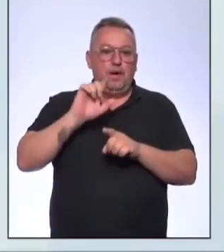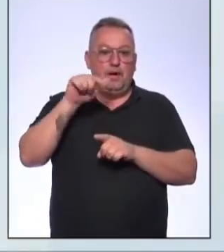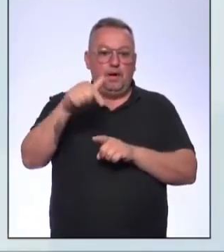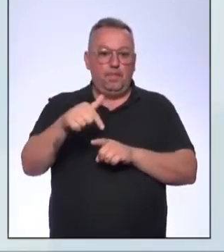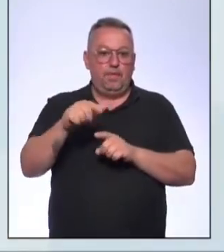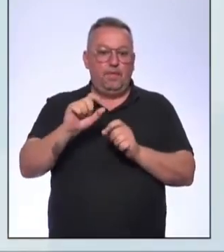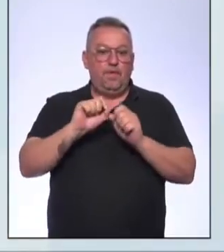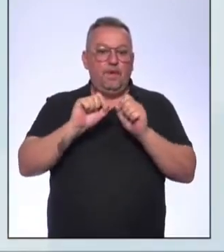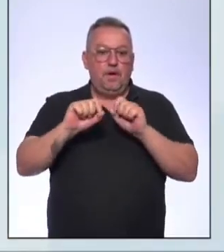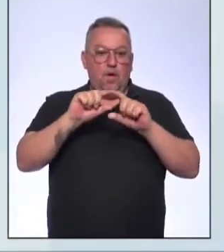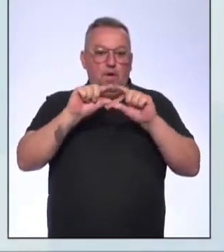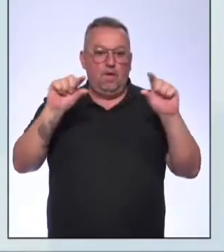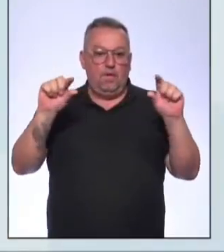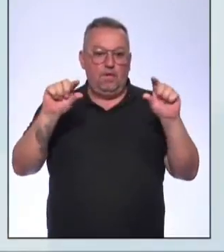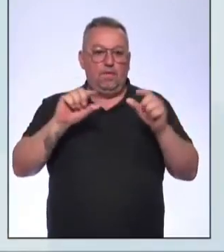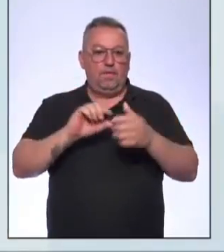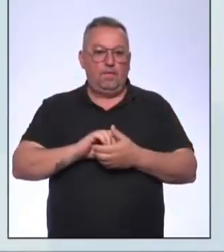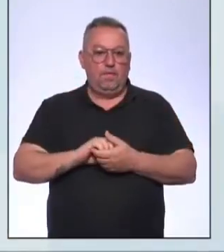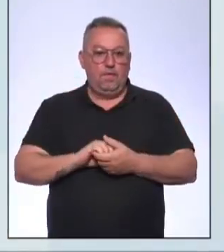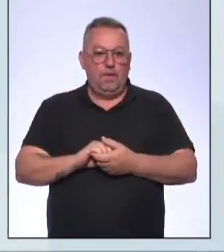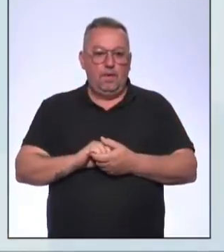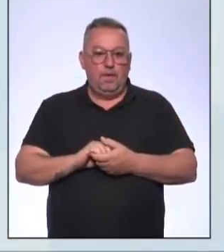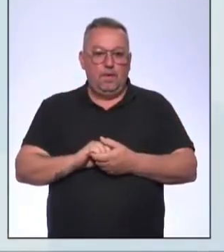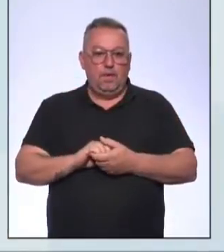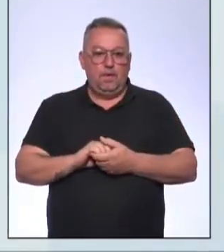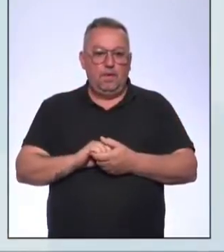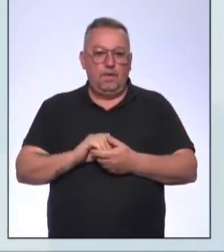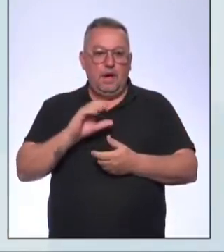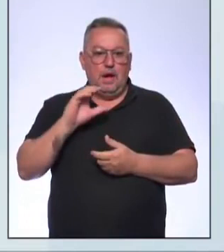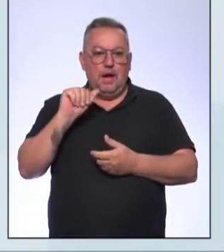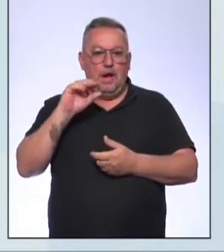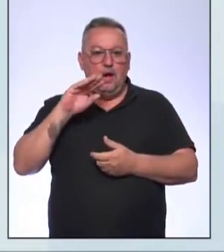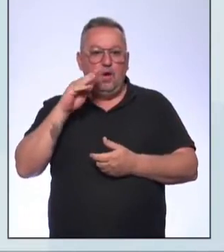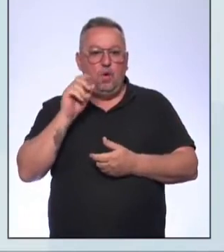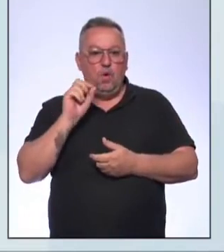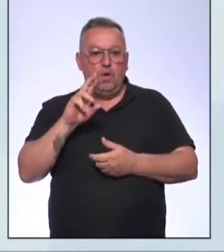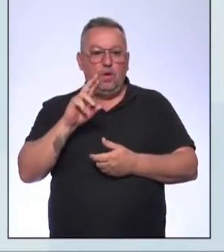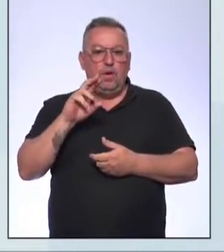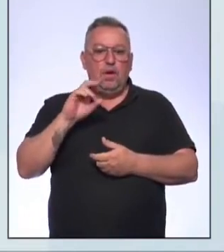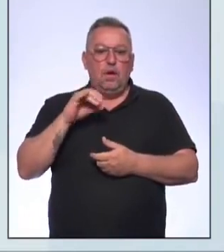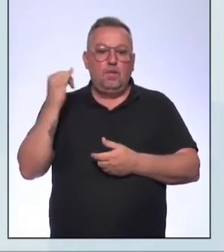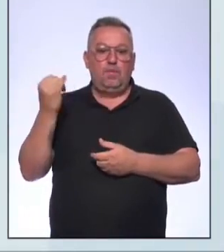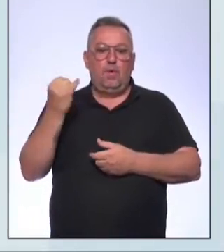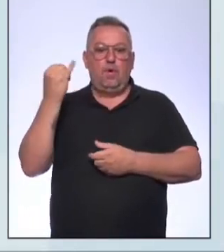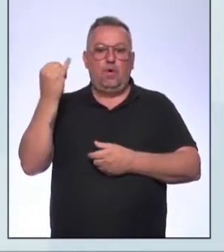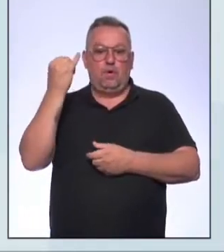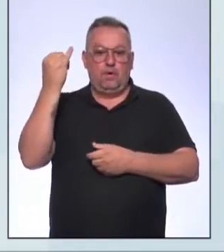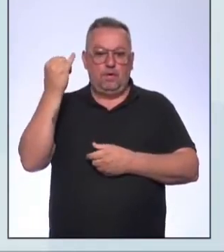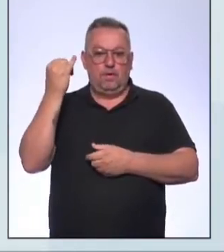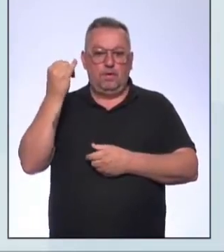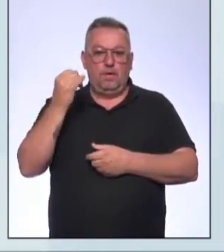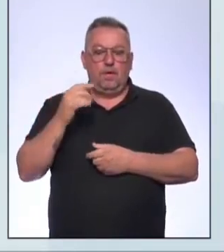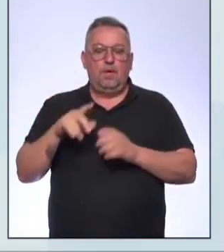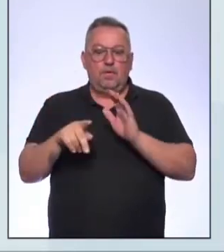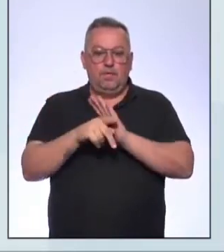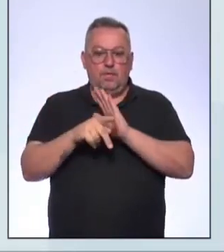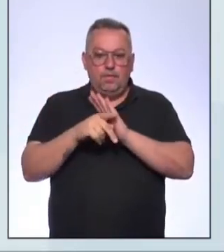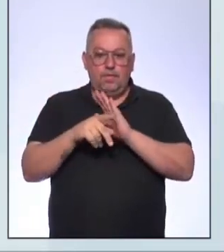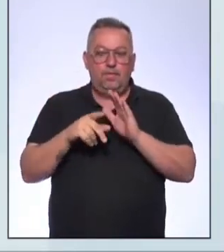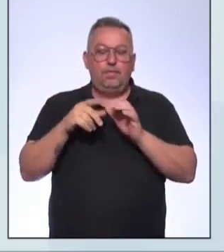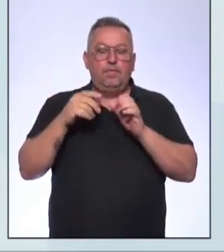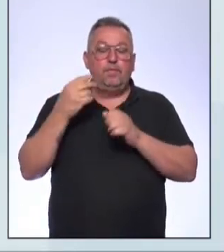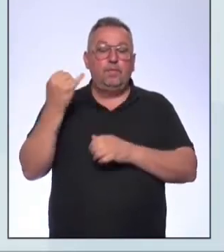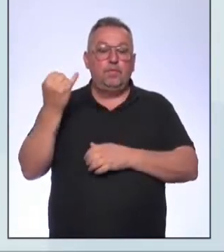próxima frase fala the anchor, a âncora is a very important part of the ship, que é uma